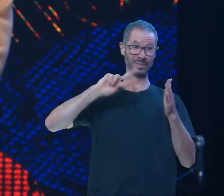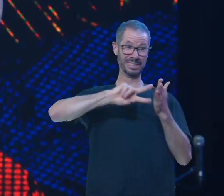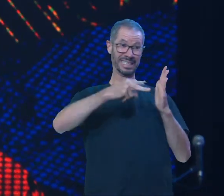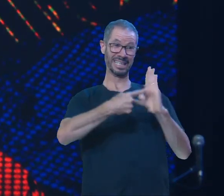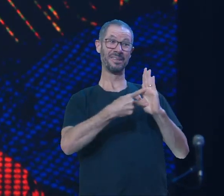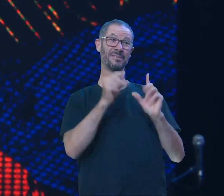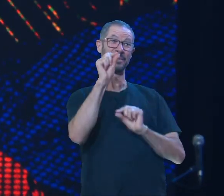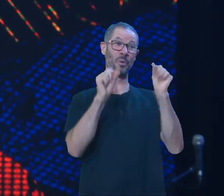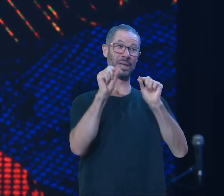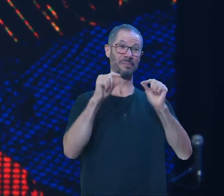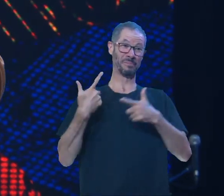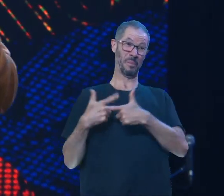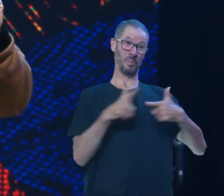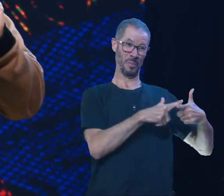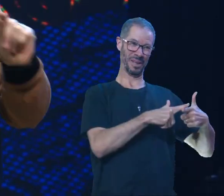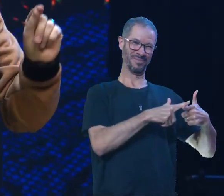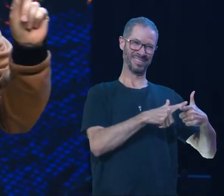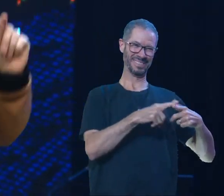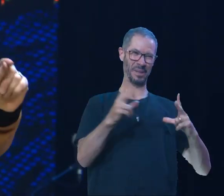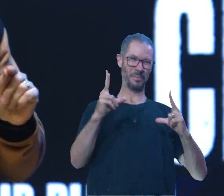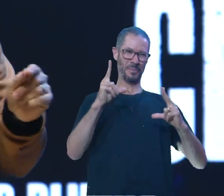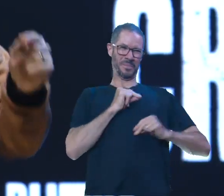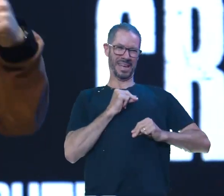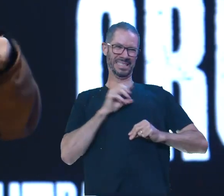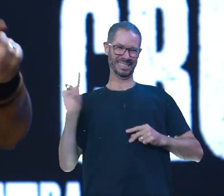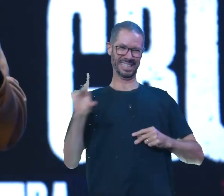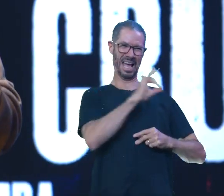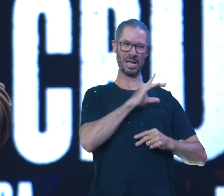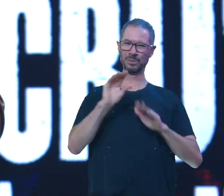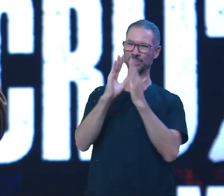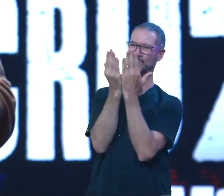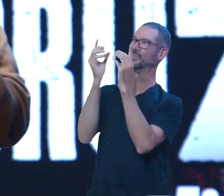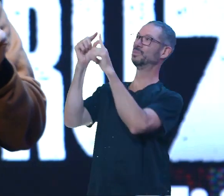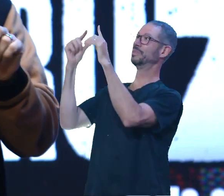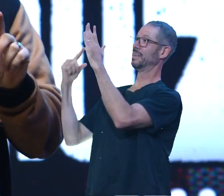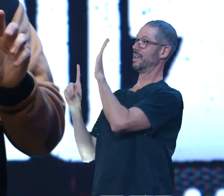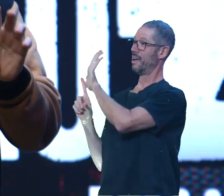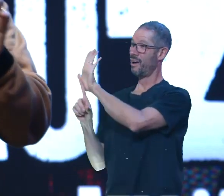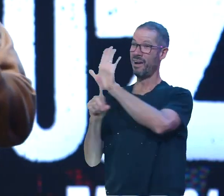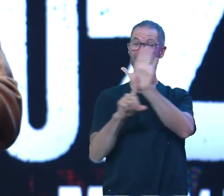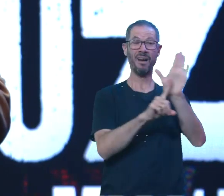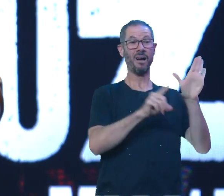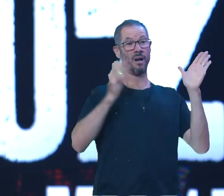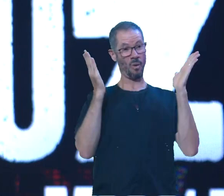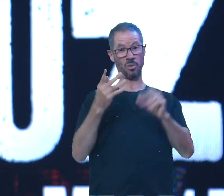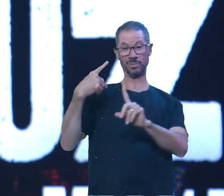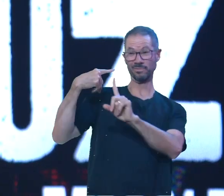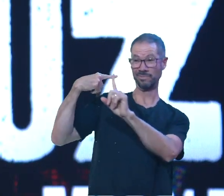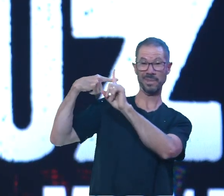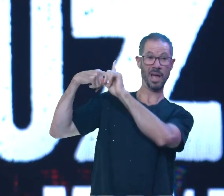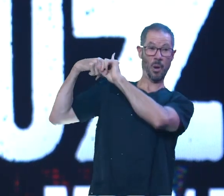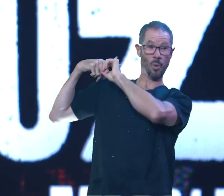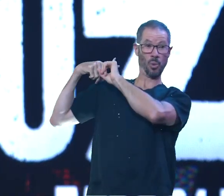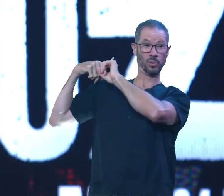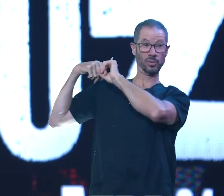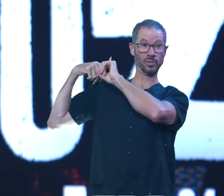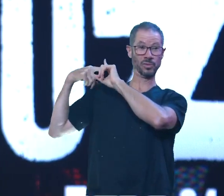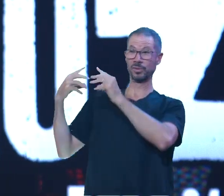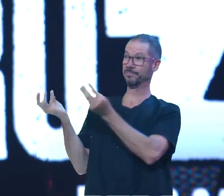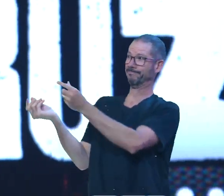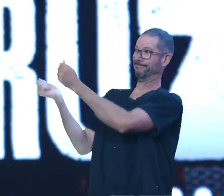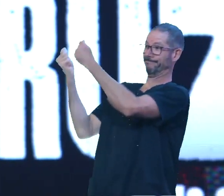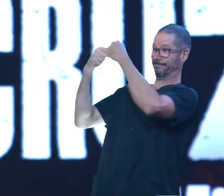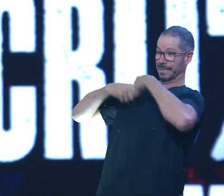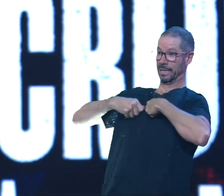merece. Porque, na verdade, o que a palavra vai nos mostrar hoje aqui, é que a cruz que o Senhor tem colocado sobre a minha vida